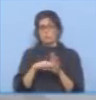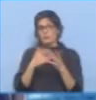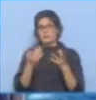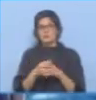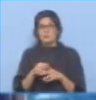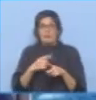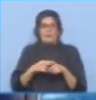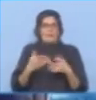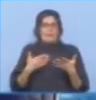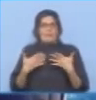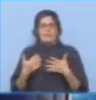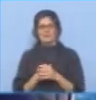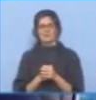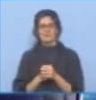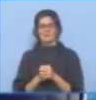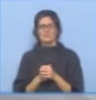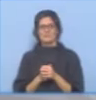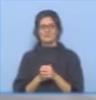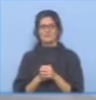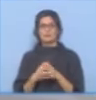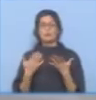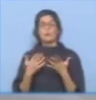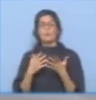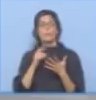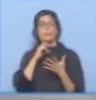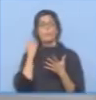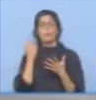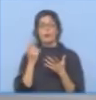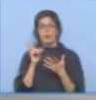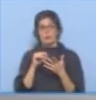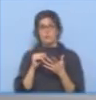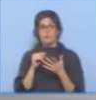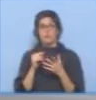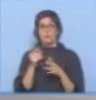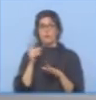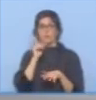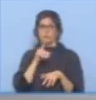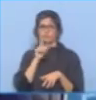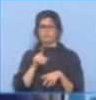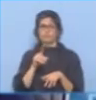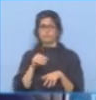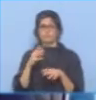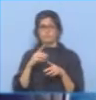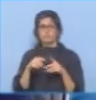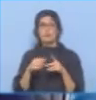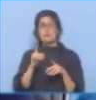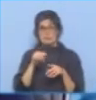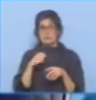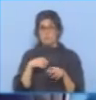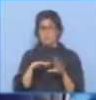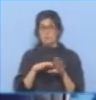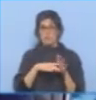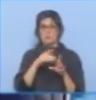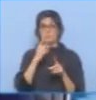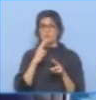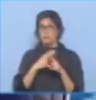entusiasmados para esta peregrinação, não é? O padre Carlos já é repetente e que repetente nas jornadas, não é? É verdade, é verdade. Eu desde 2000... a Jornada Mundial